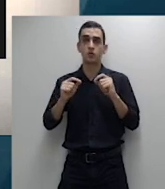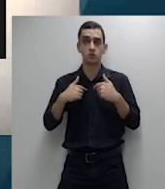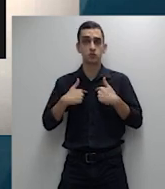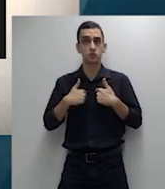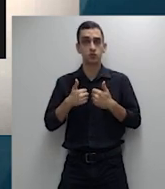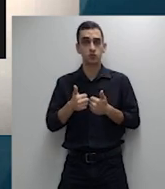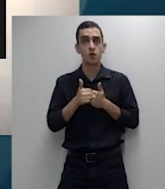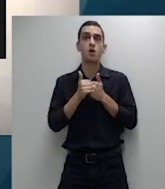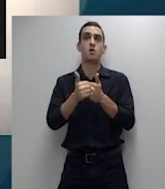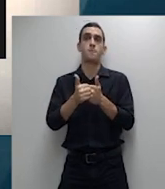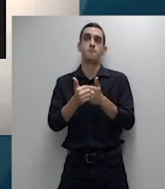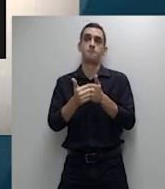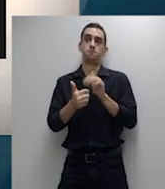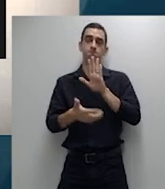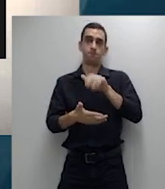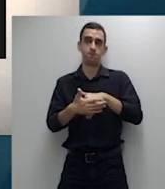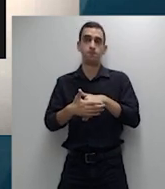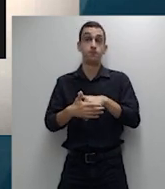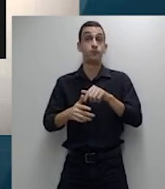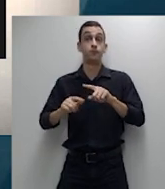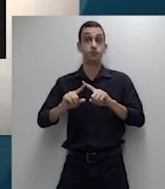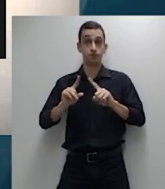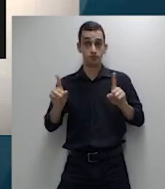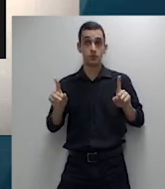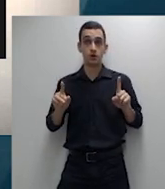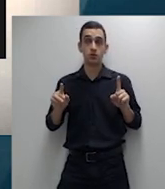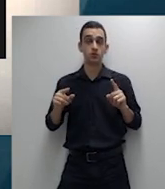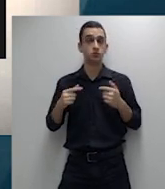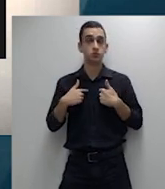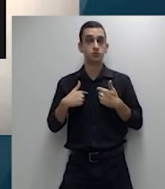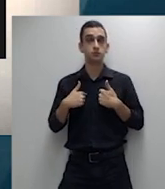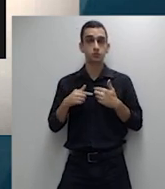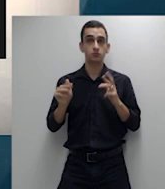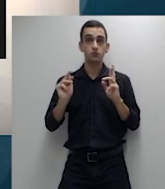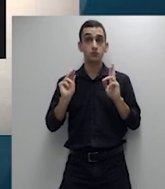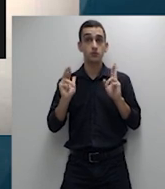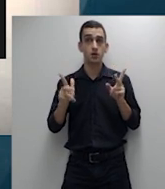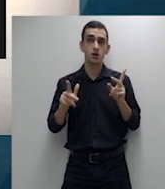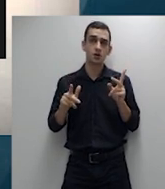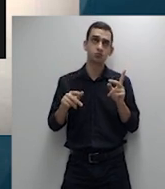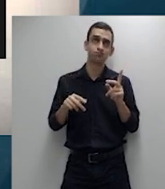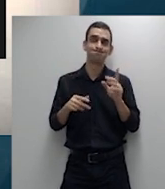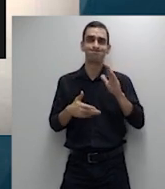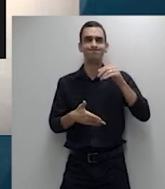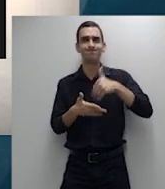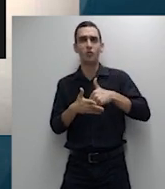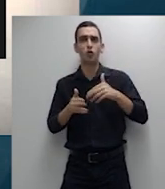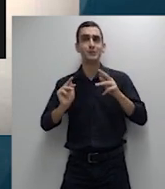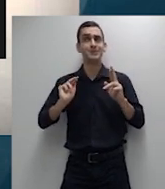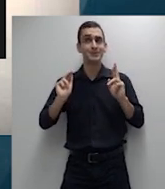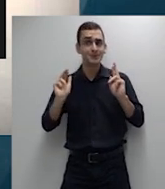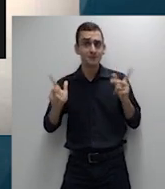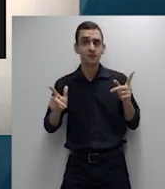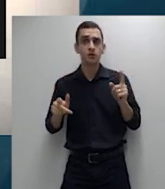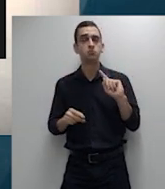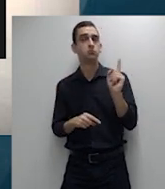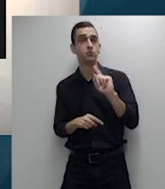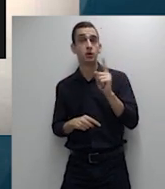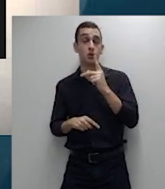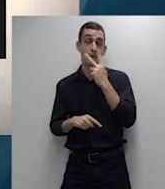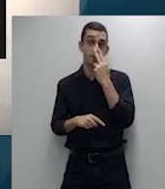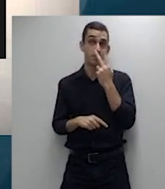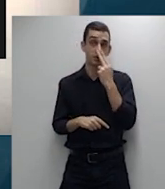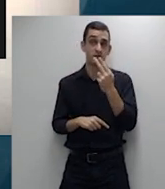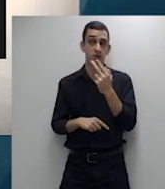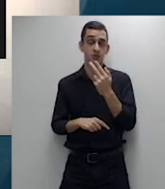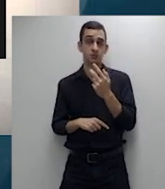levado hahaha não diria divergir mais a meu sentir não é